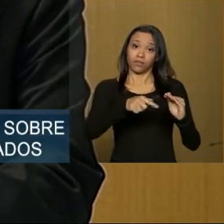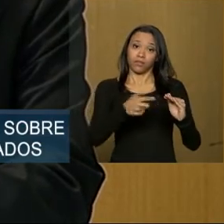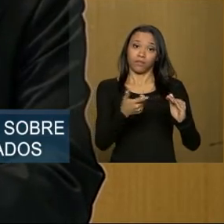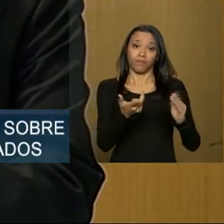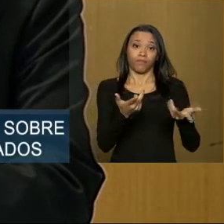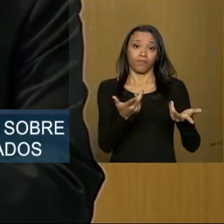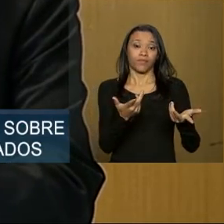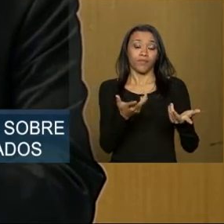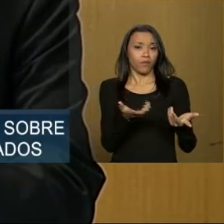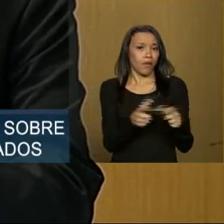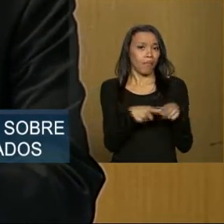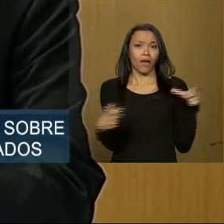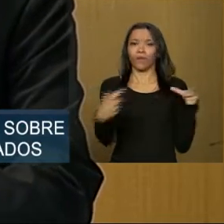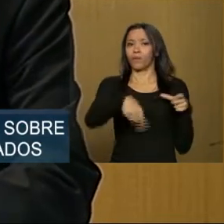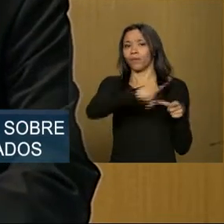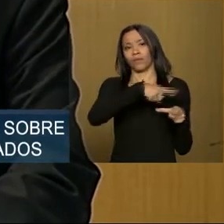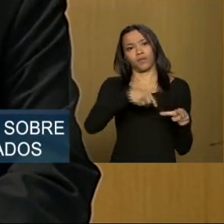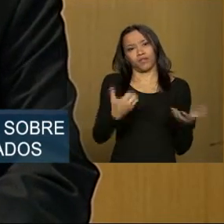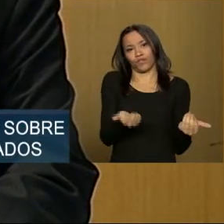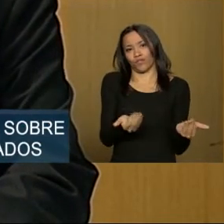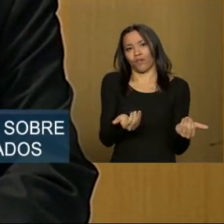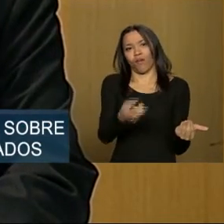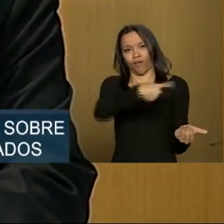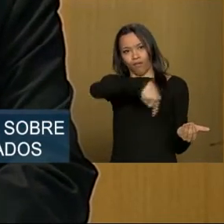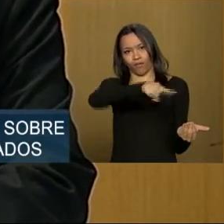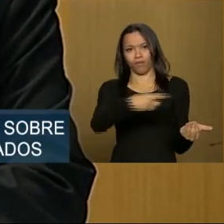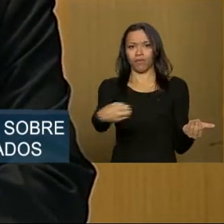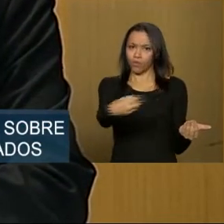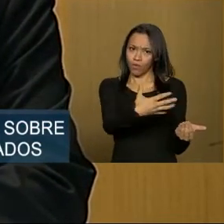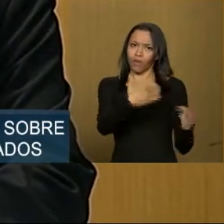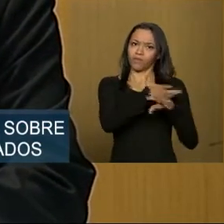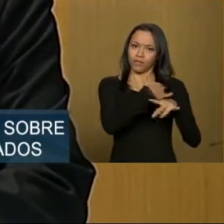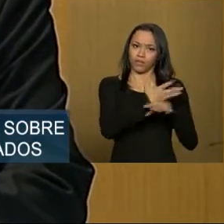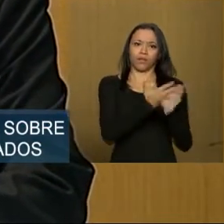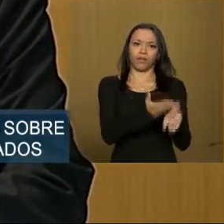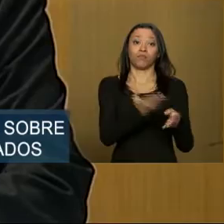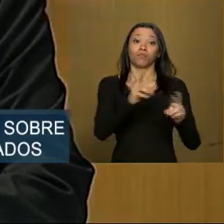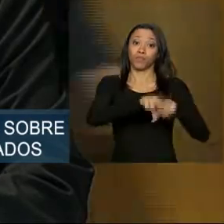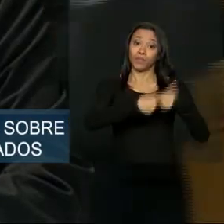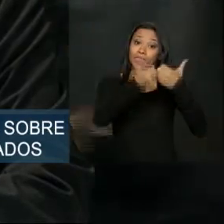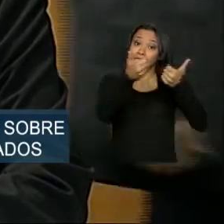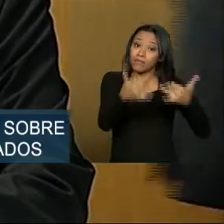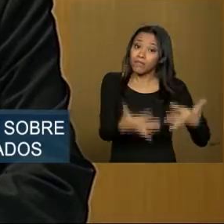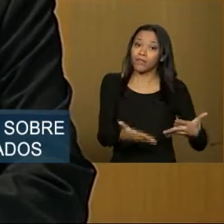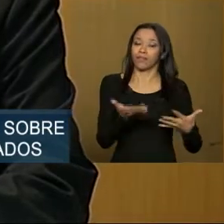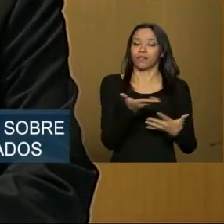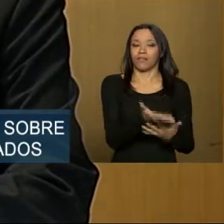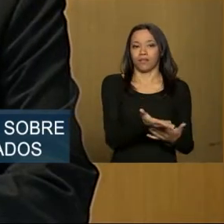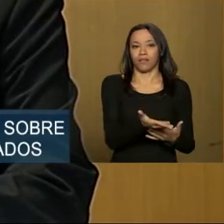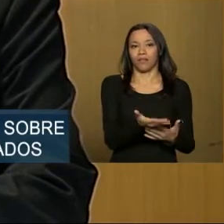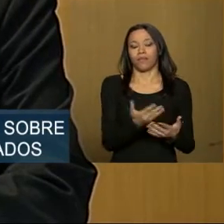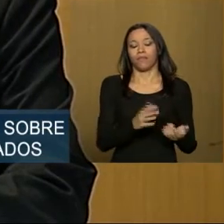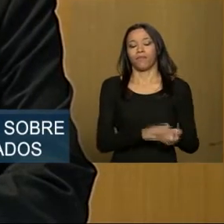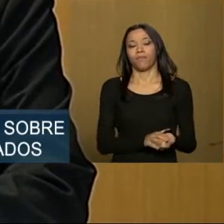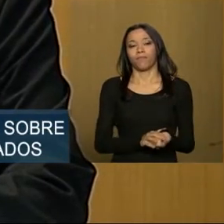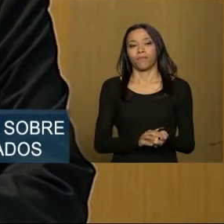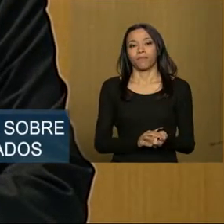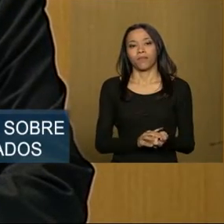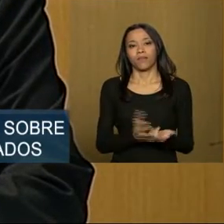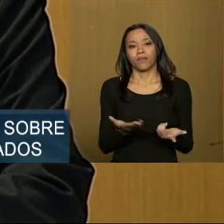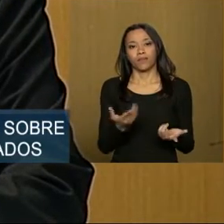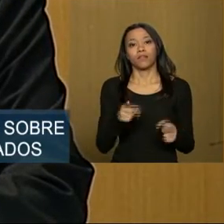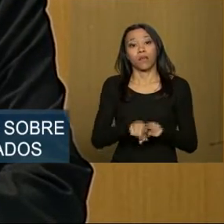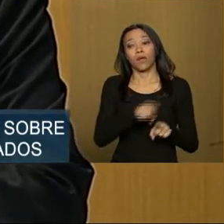economicamente ativas, até para construir uma nova cidade, né? Então, isso explica essa distribuição etária, ao passo que, em